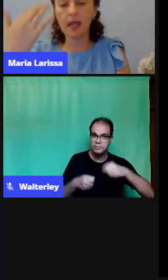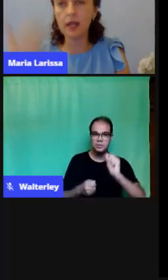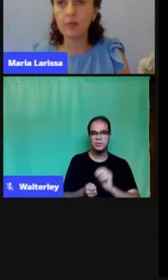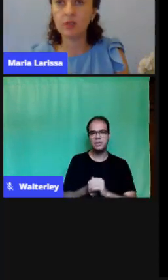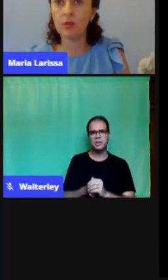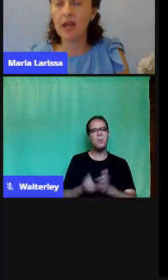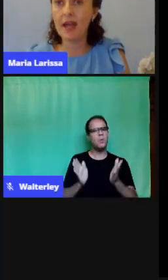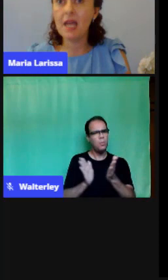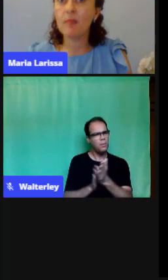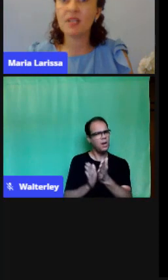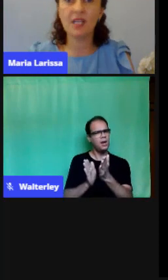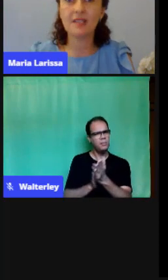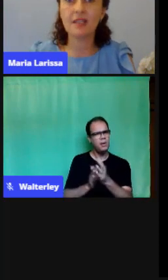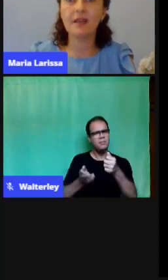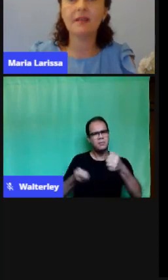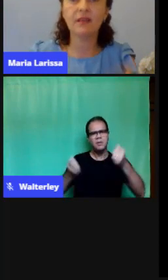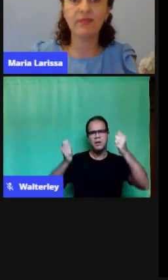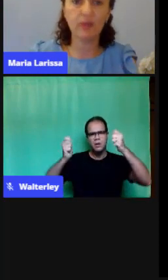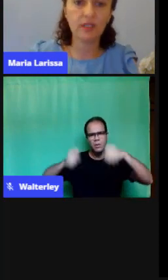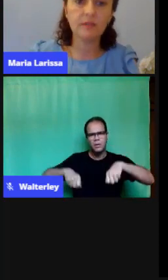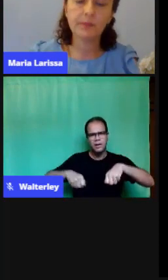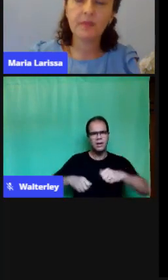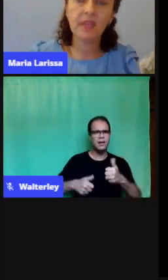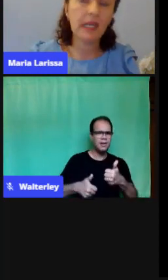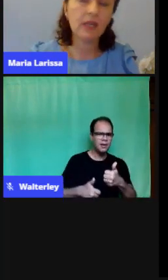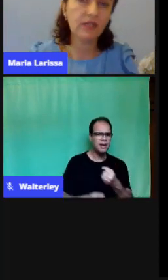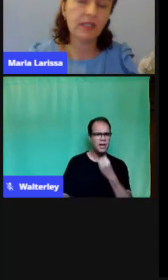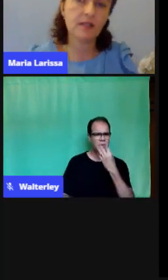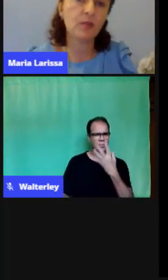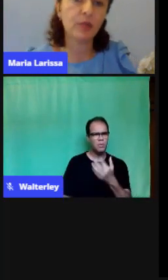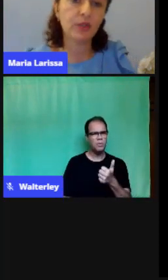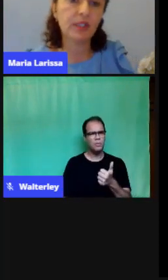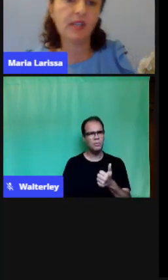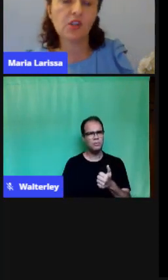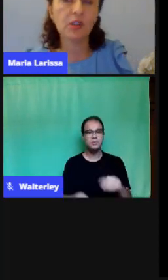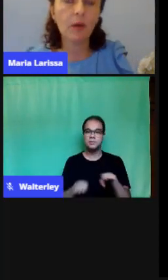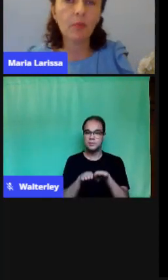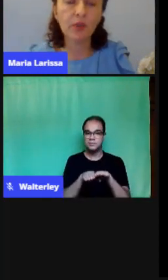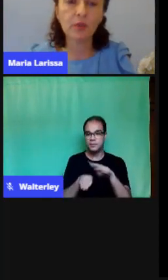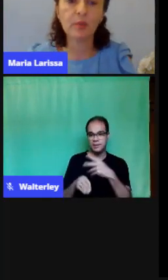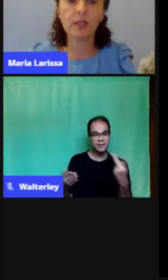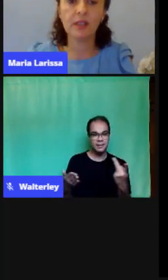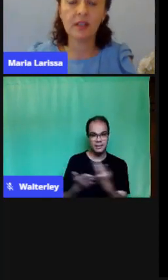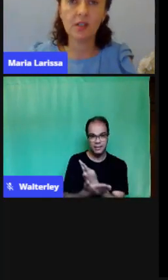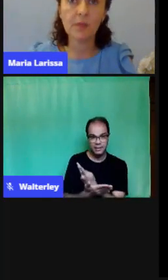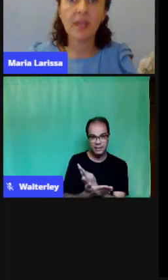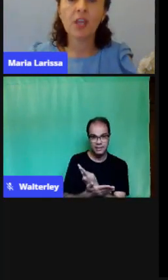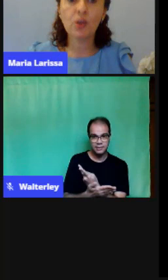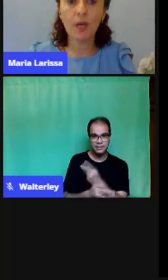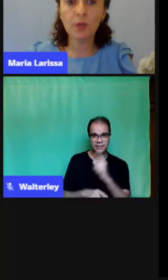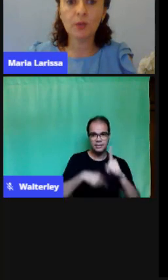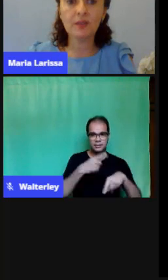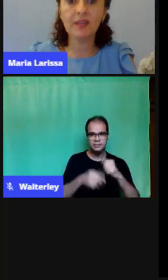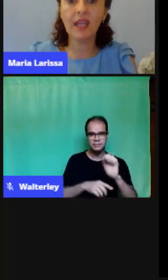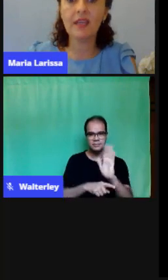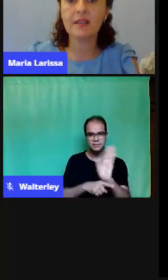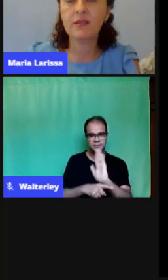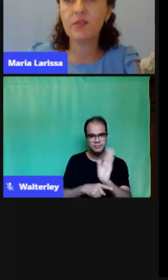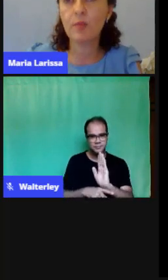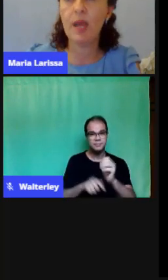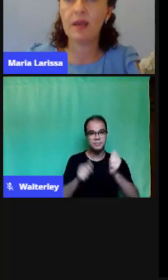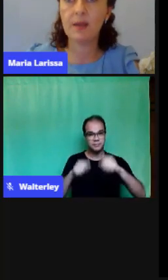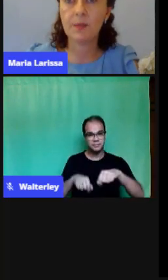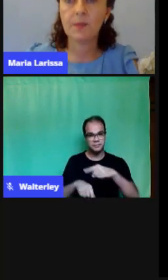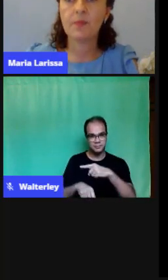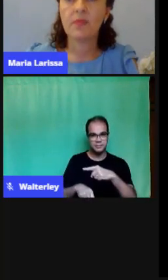você precisa recapitular, mas não quer dizer que ele está fora, que ele não vai ter essa oportunidade. Então, é muito importante que o aluno tenha